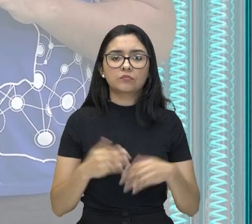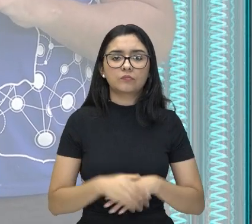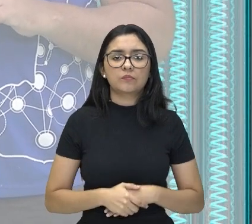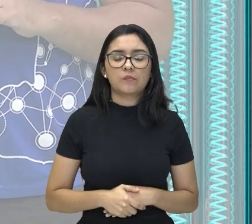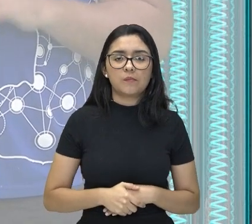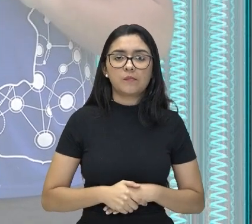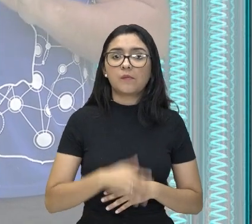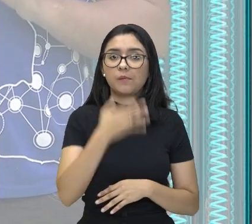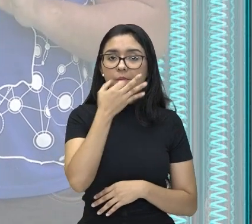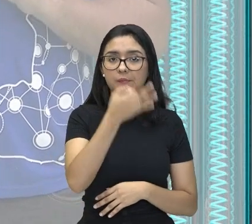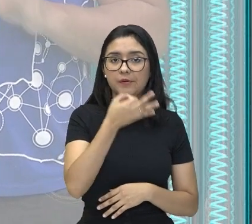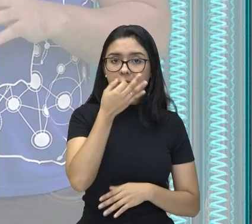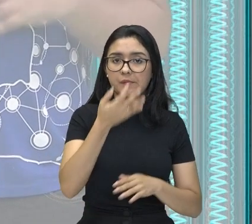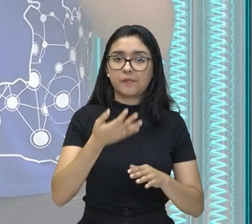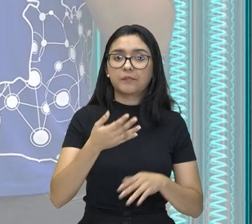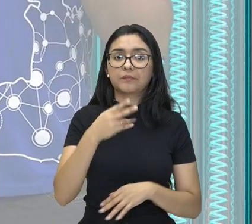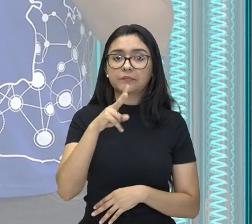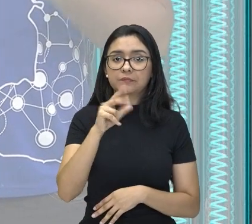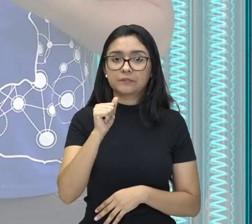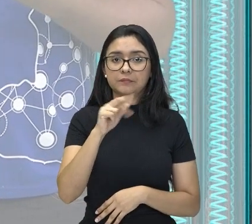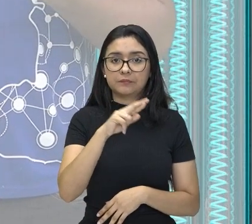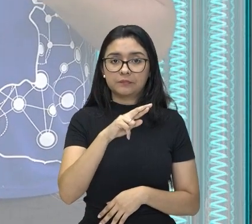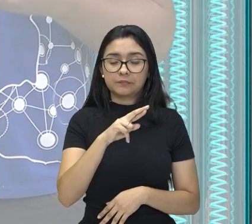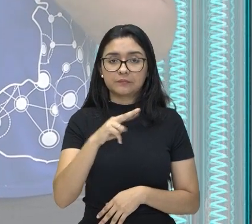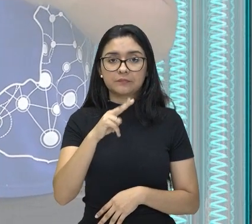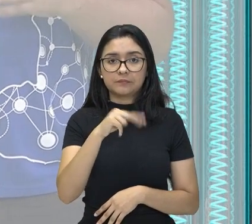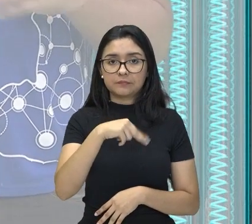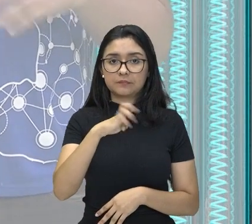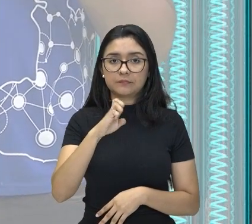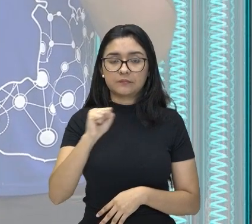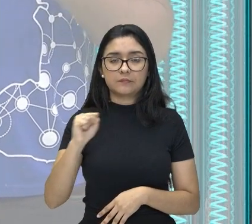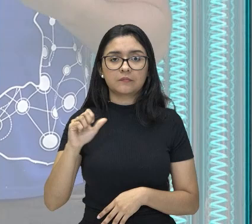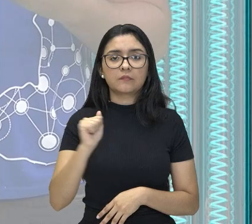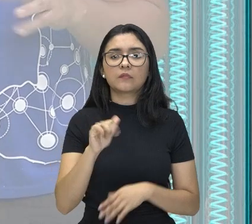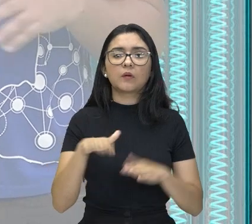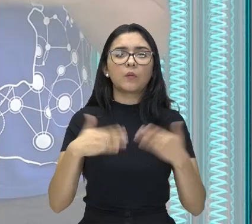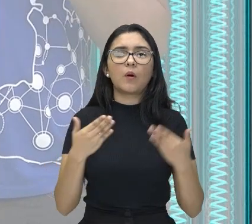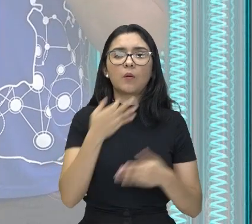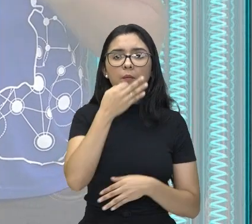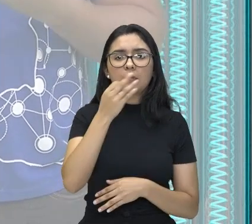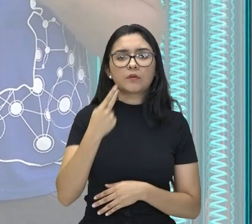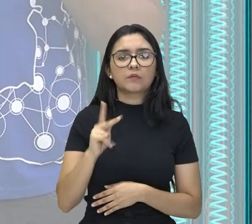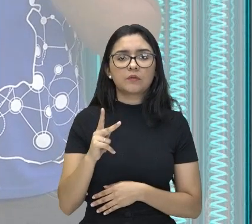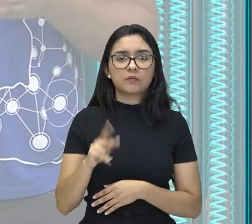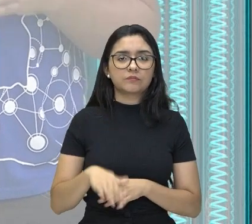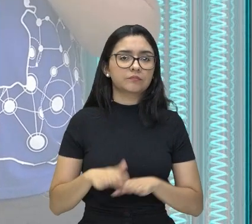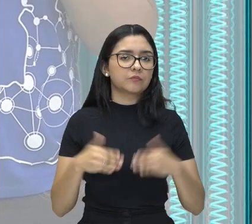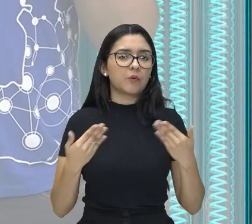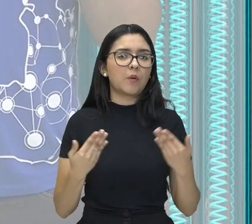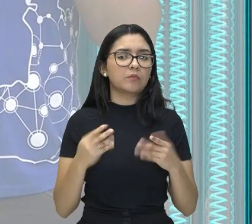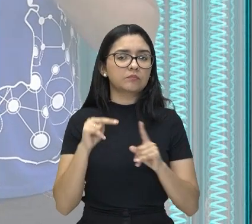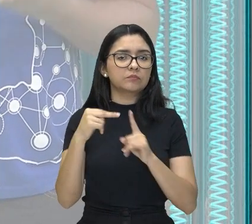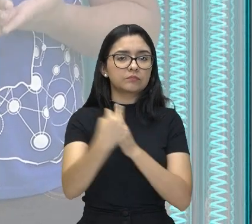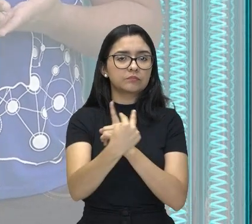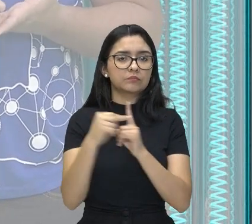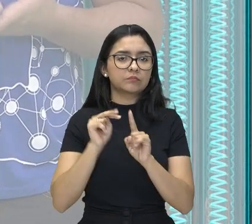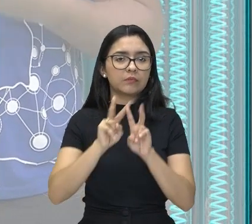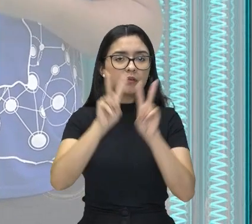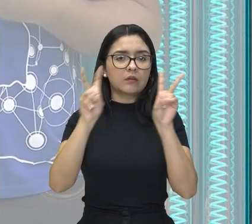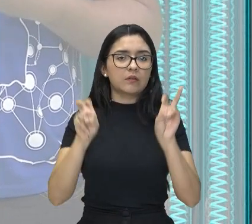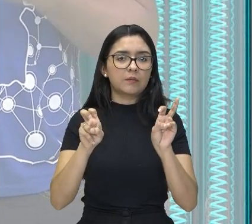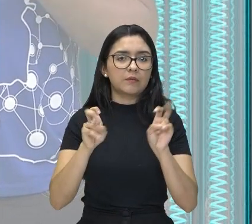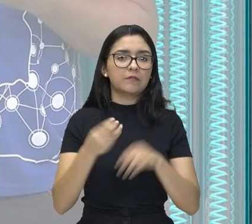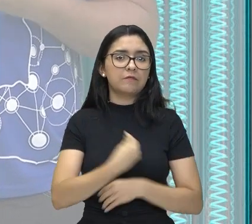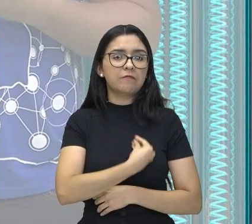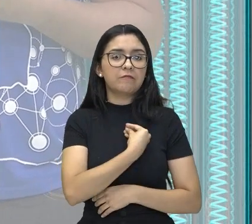de Vanessa, certo? O que ela acredita? Qual é a opinião dela? Qual é o ponto de vista dela sobre este tema,